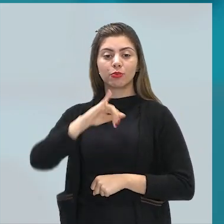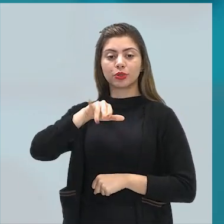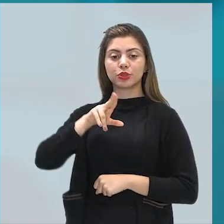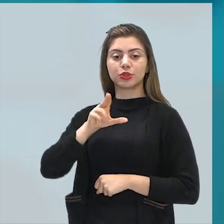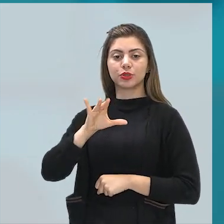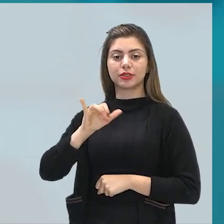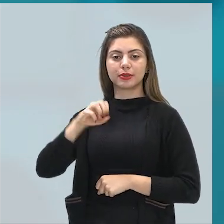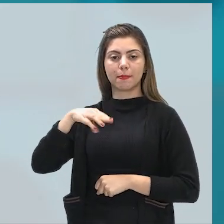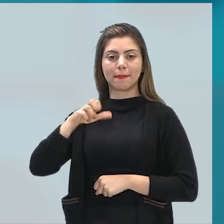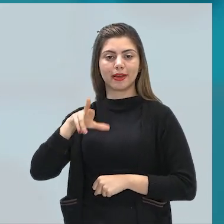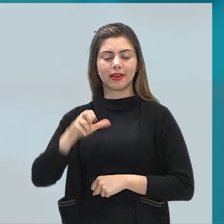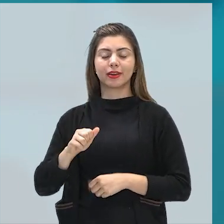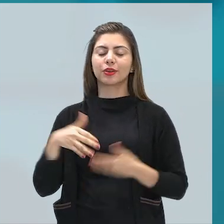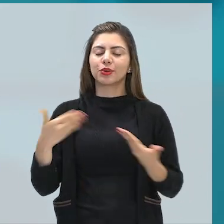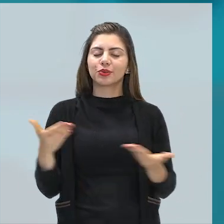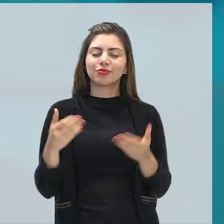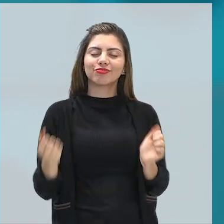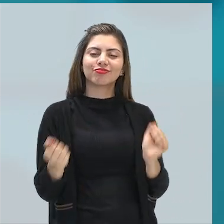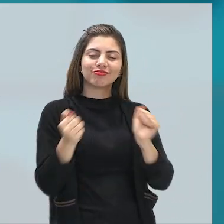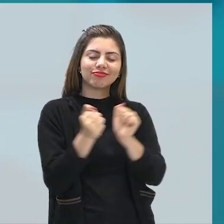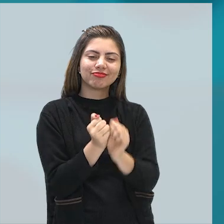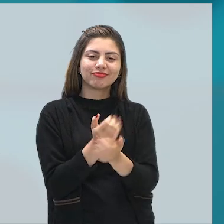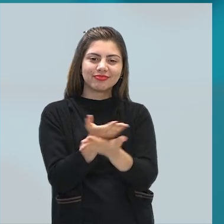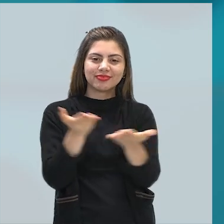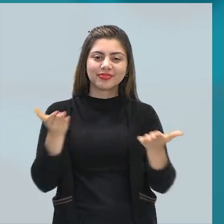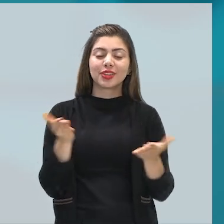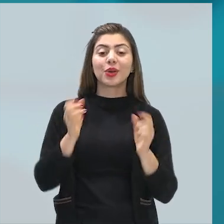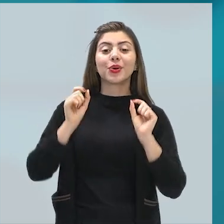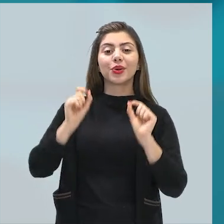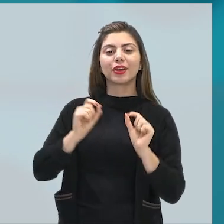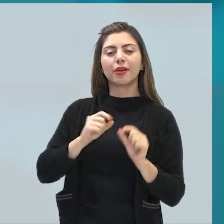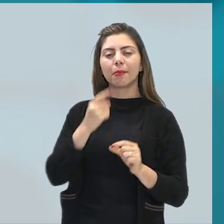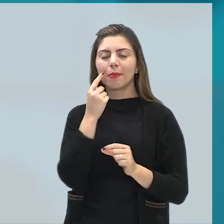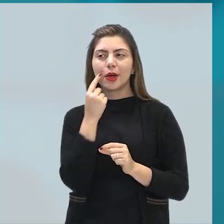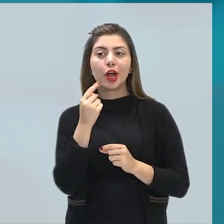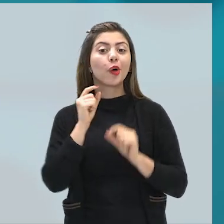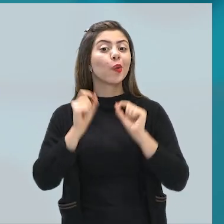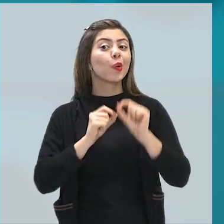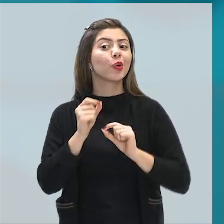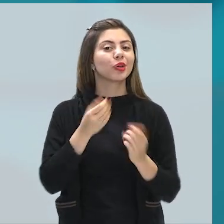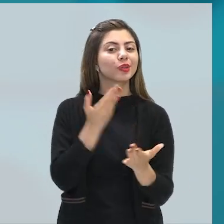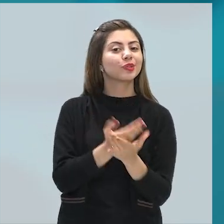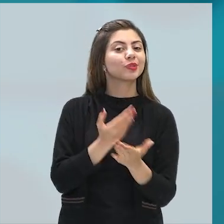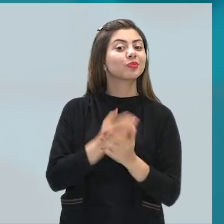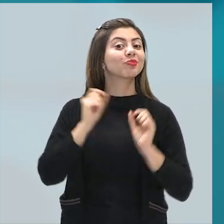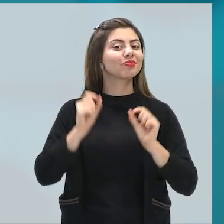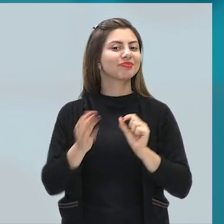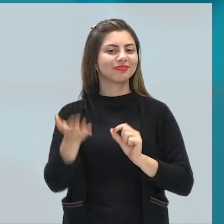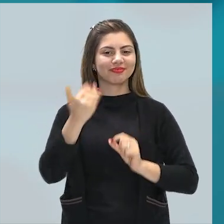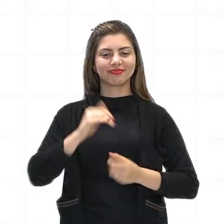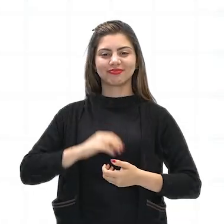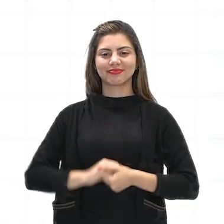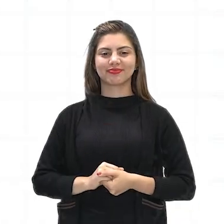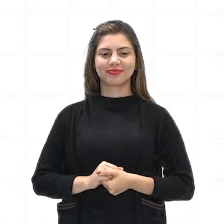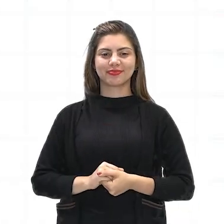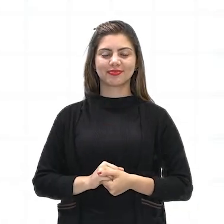Brito e estou aqui juntinho de vocês para nós verificarmos qual será a nossa aula de hoje. Vamos